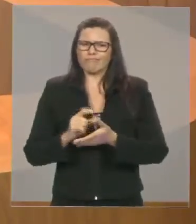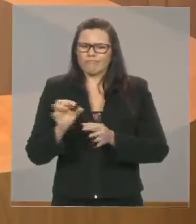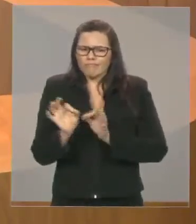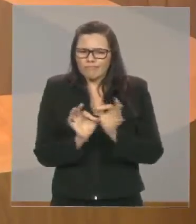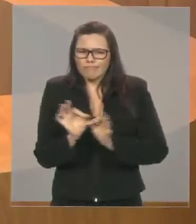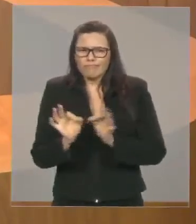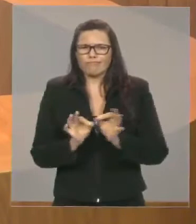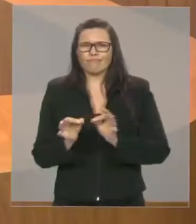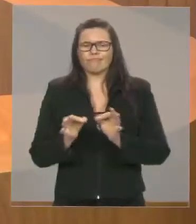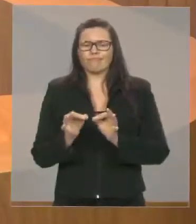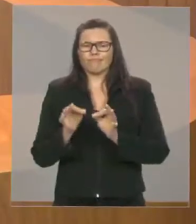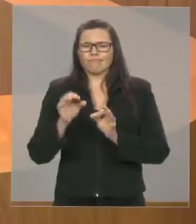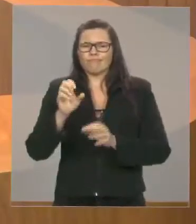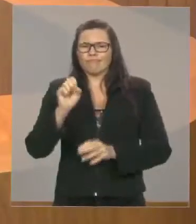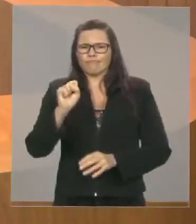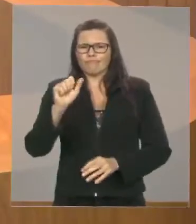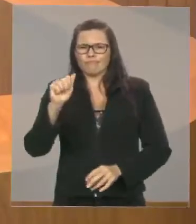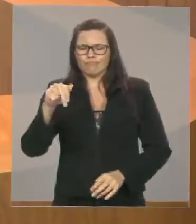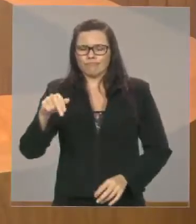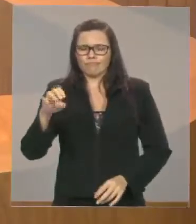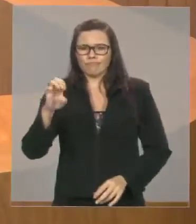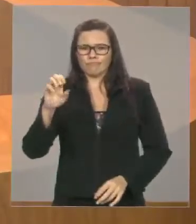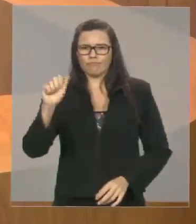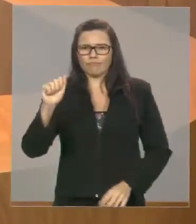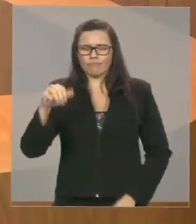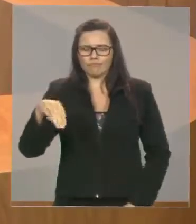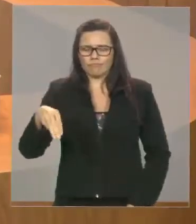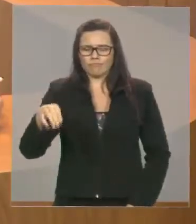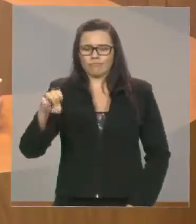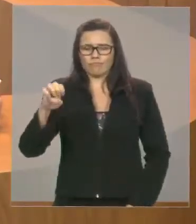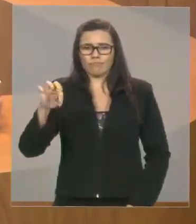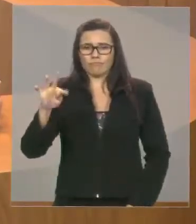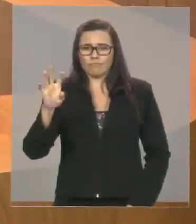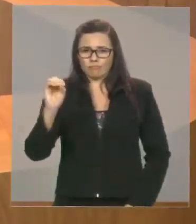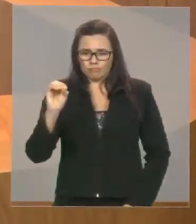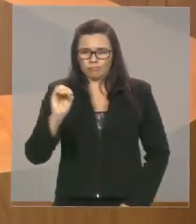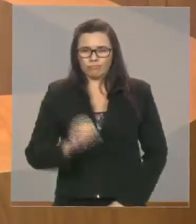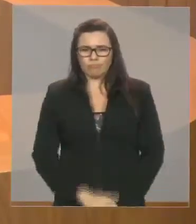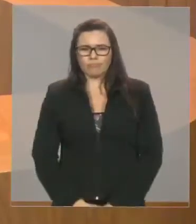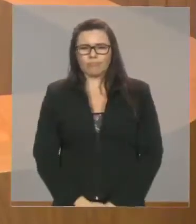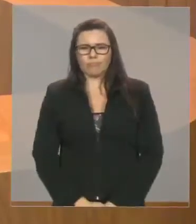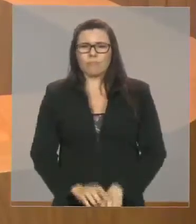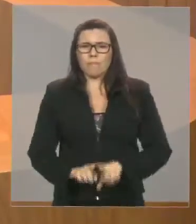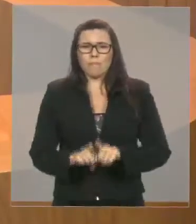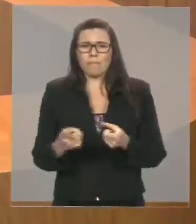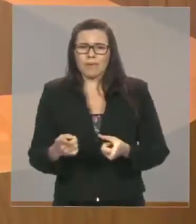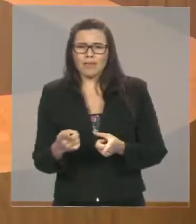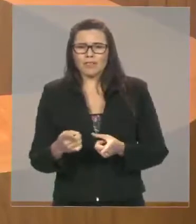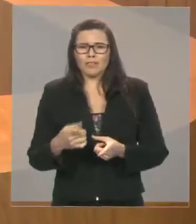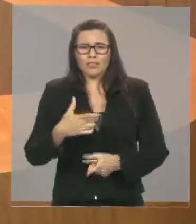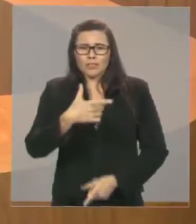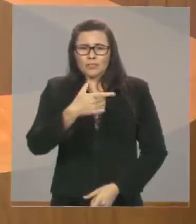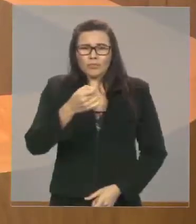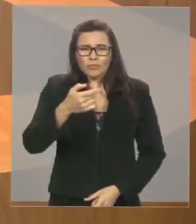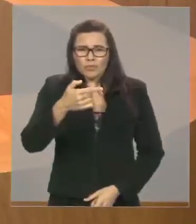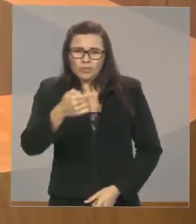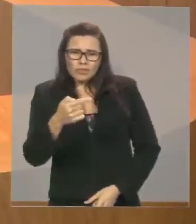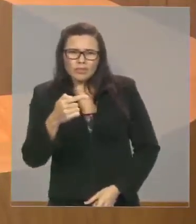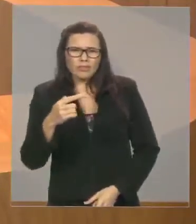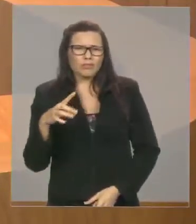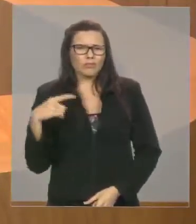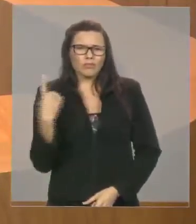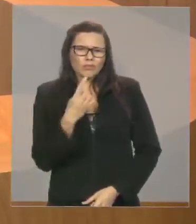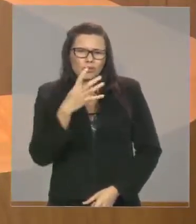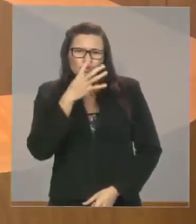de brasileiros, especialmente nos países como o nosso, ainda com uma pobreza muito